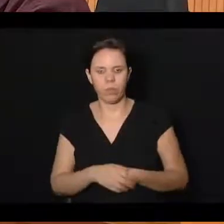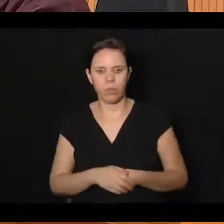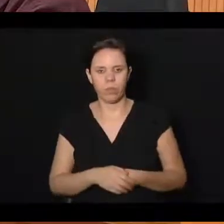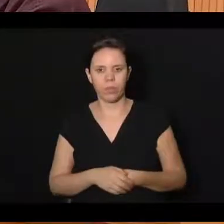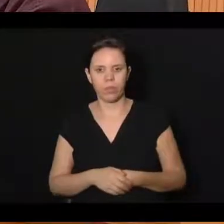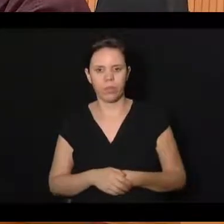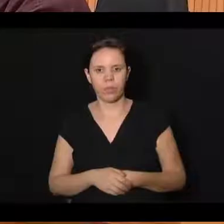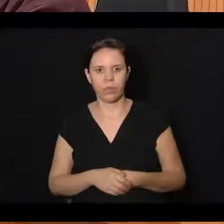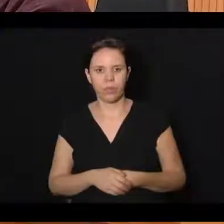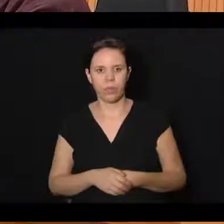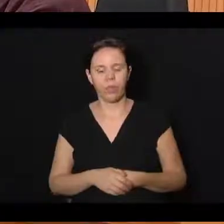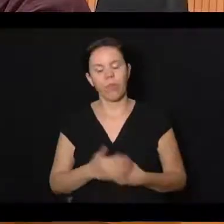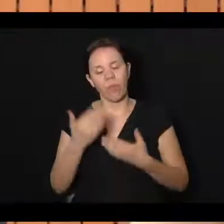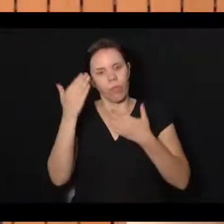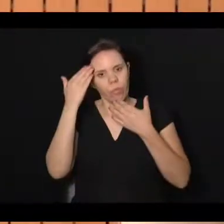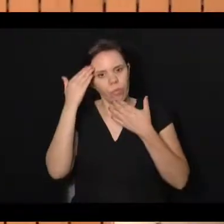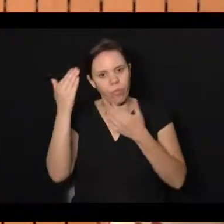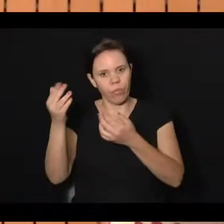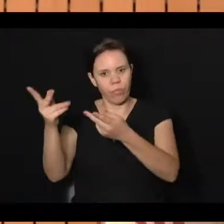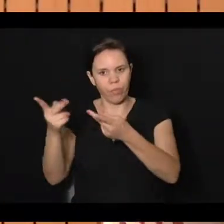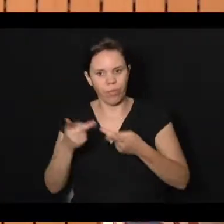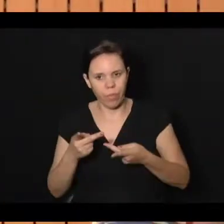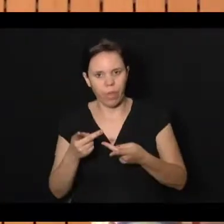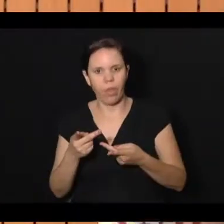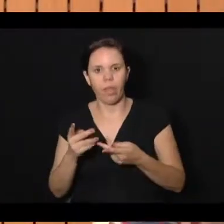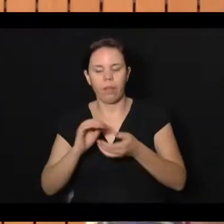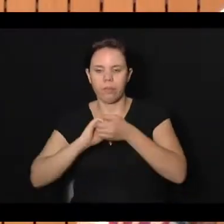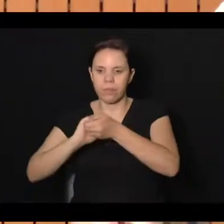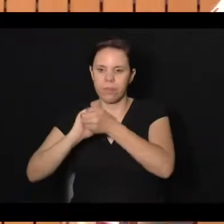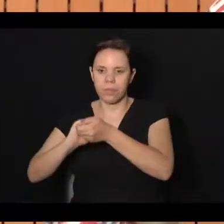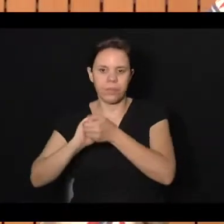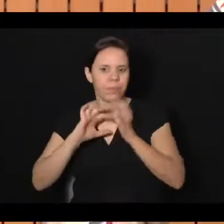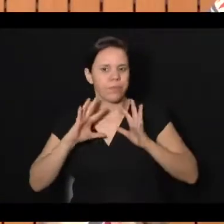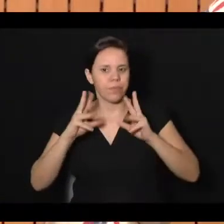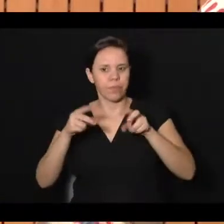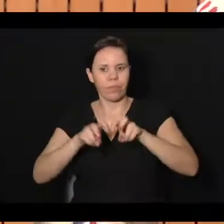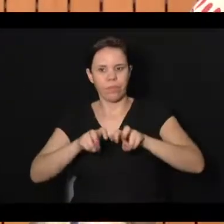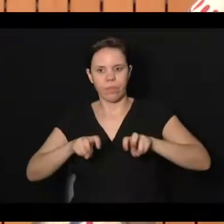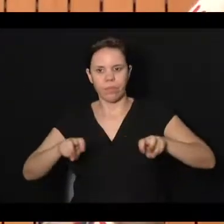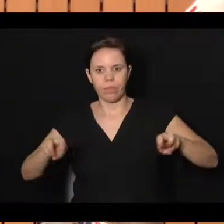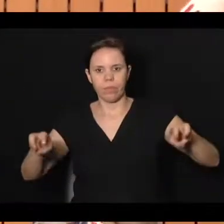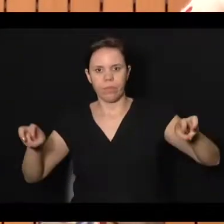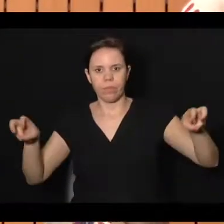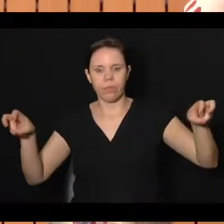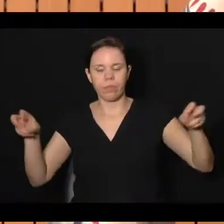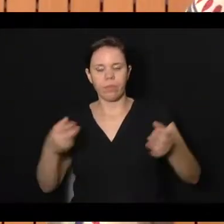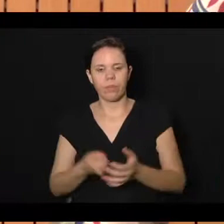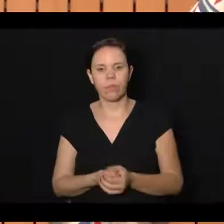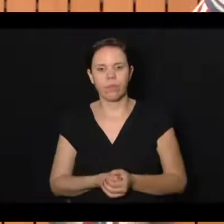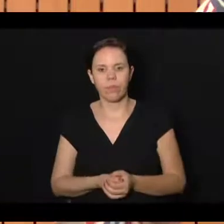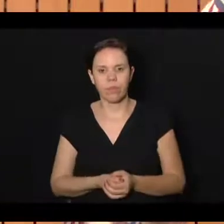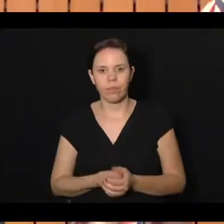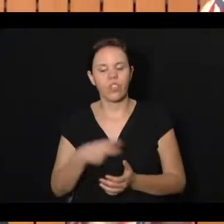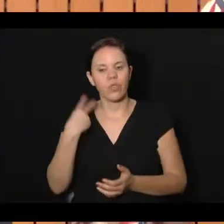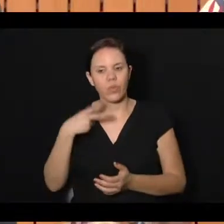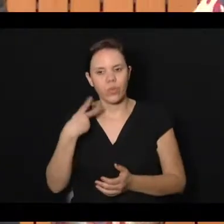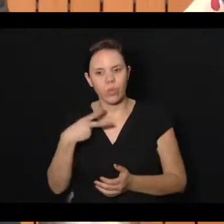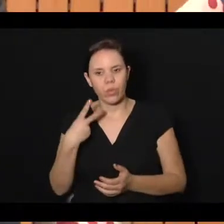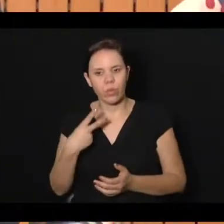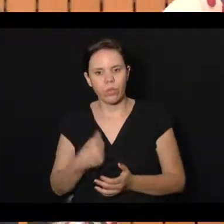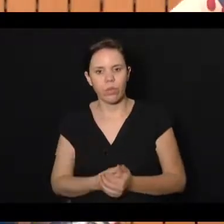primeiramente queria agradecer o convite e cumprimentar todos da mesa na figura do vereador